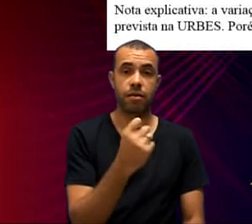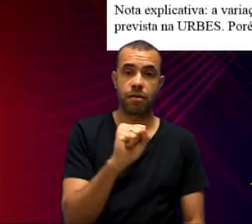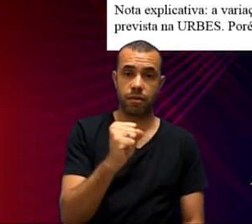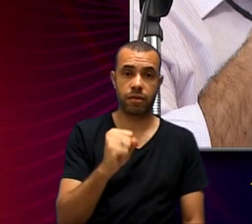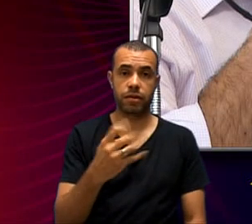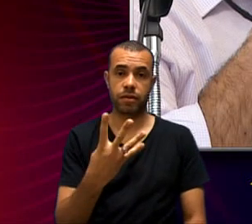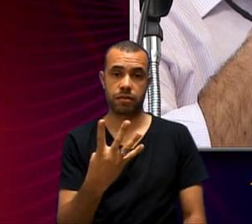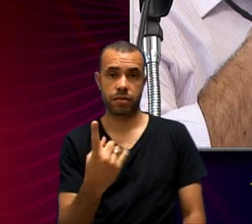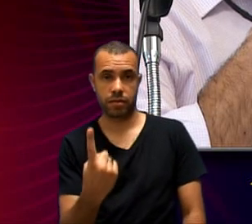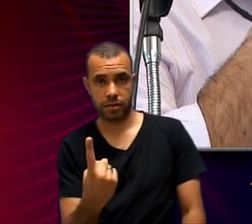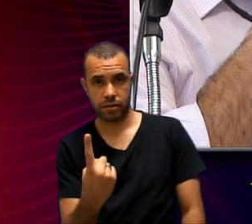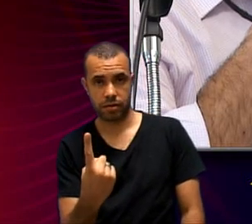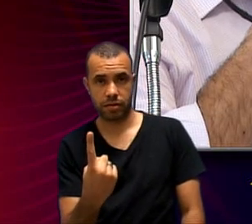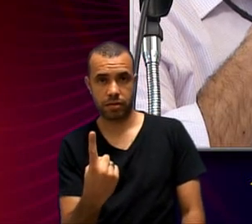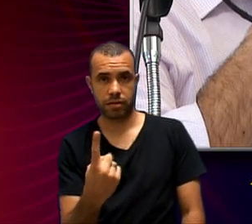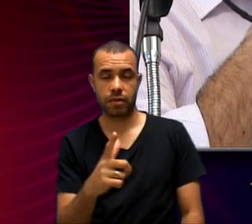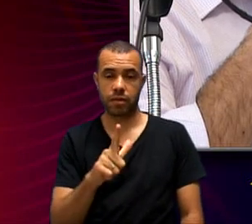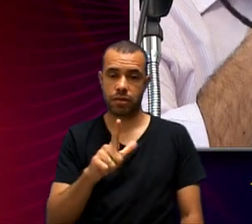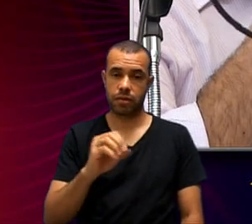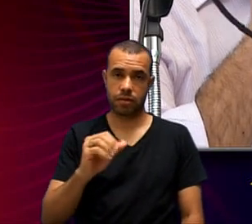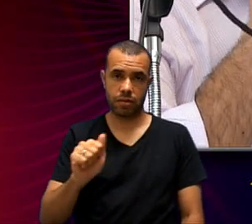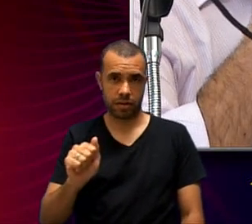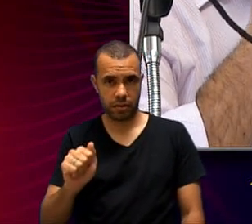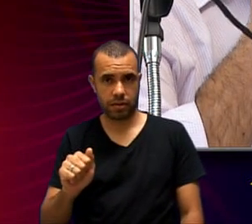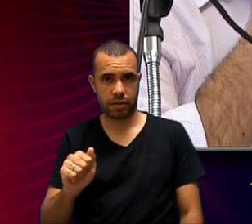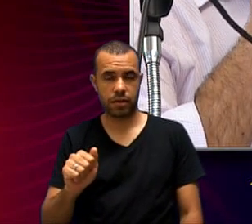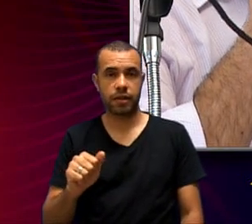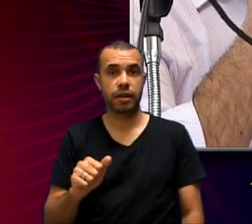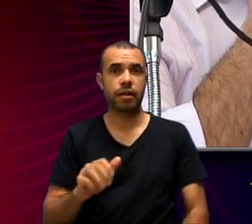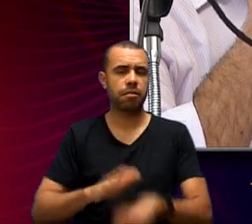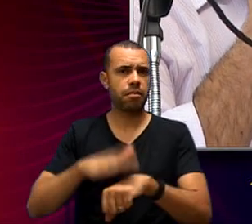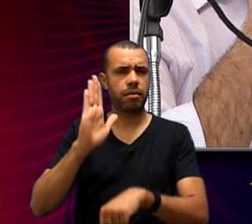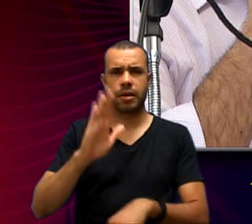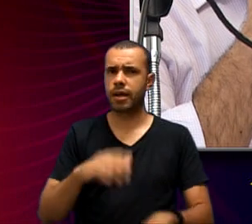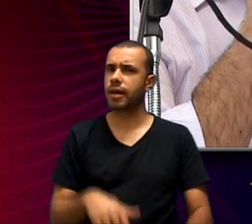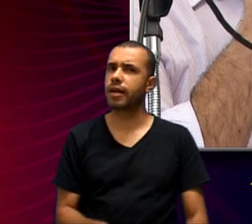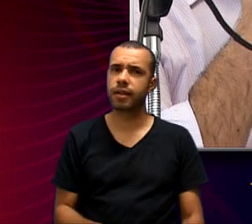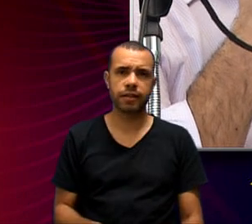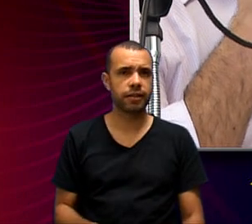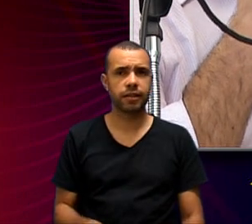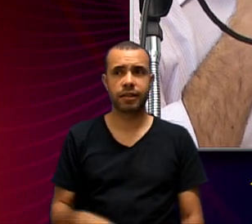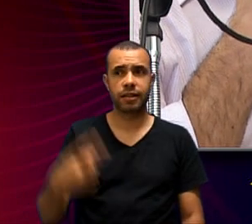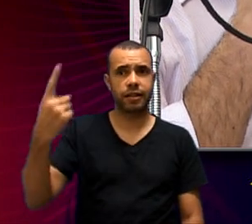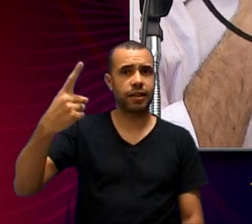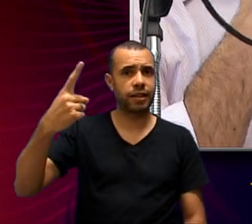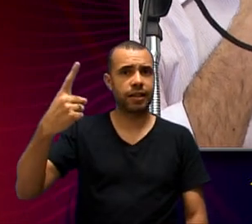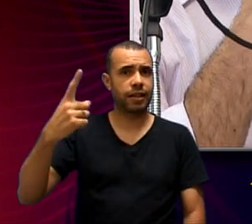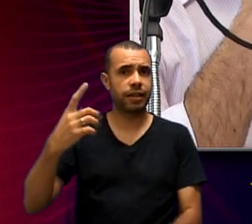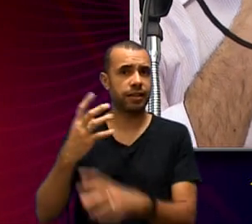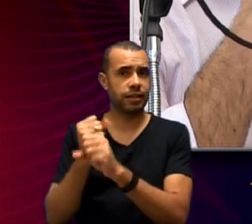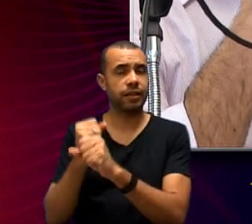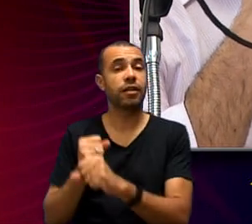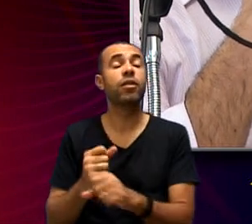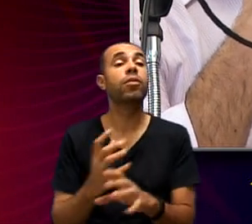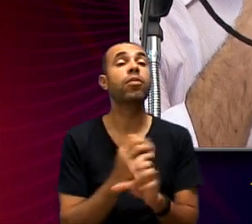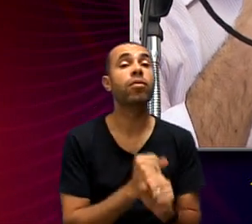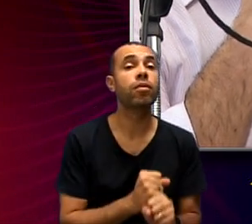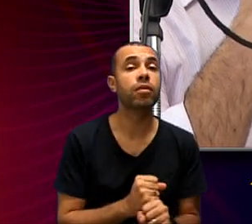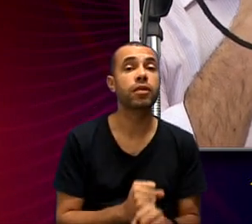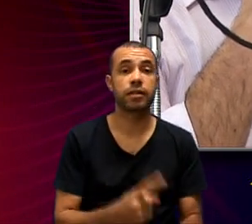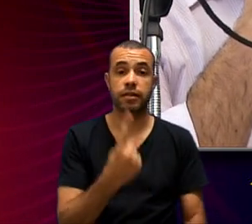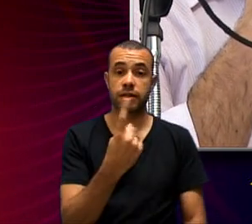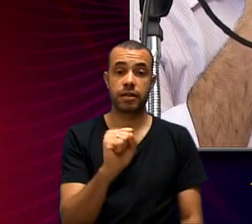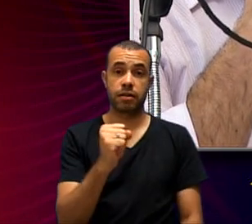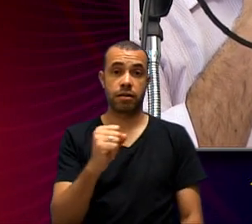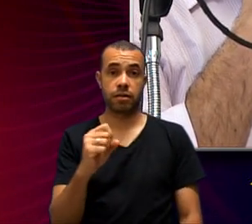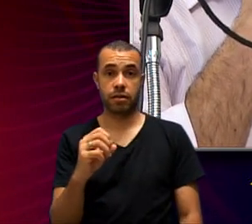1,841. Para o Tesouro da LOA 2019? Isso, dá mais dá 46. Mais. É o Caixa Único que está aí agora. Que é de quanto?